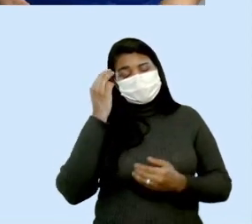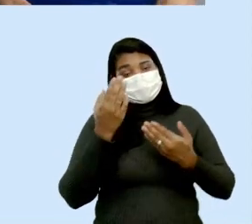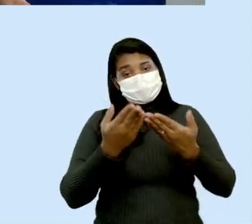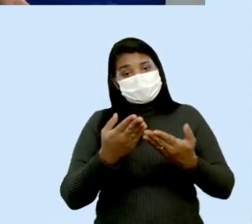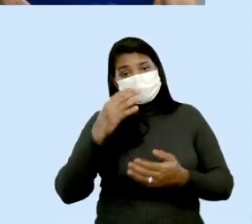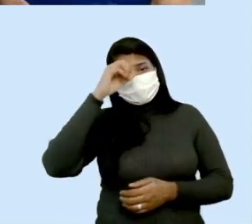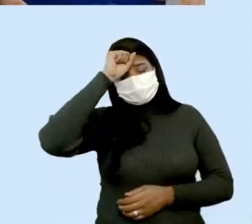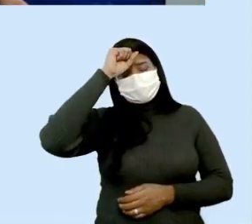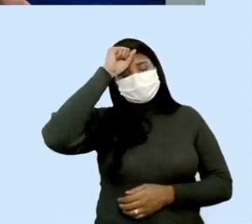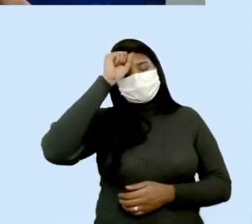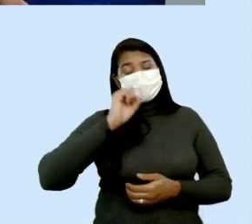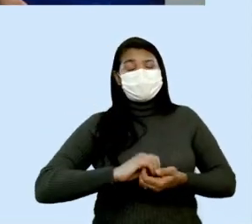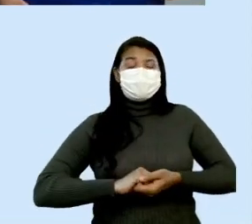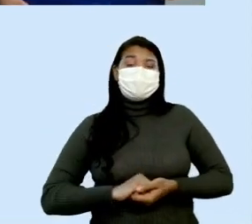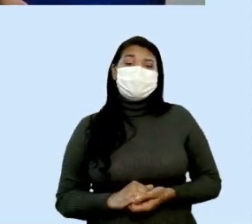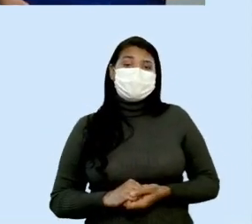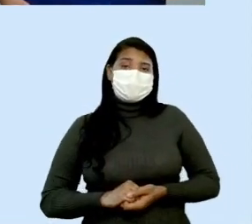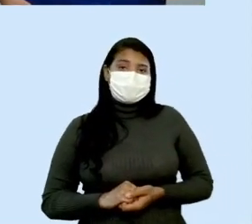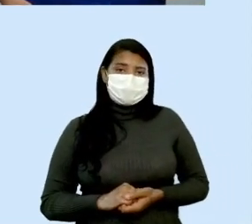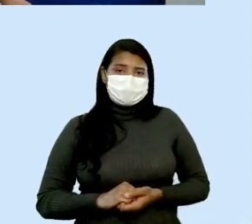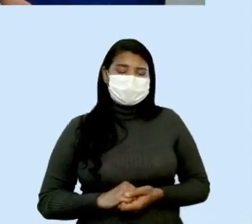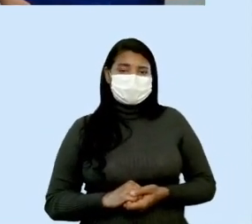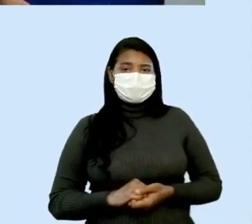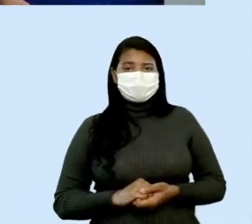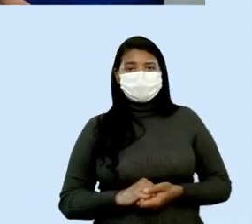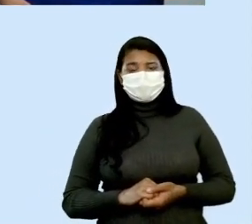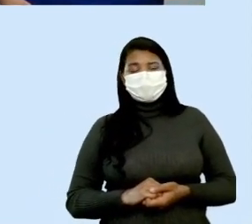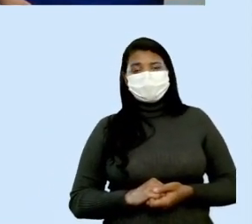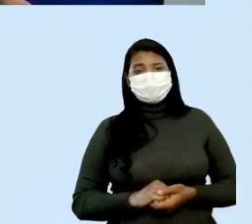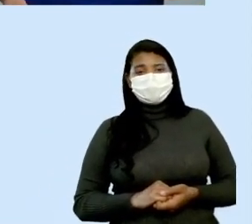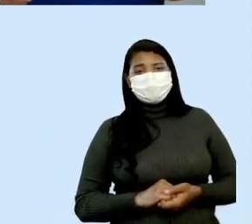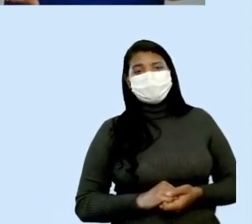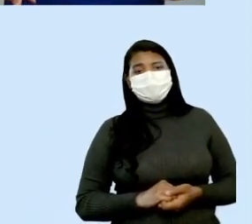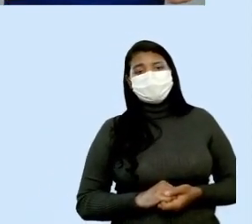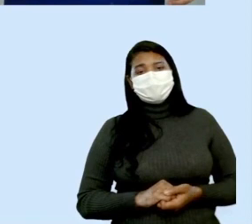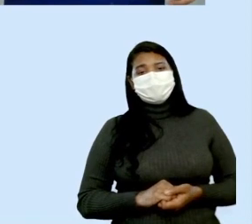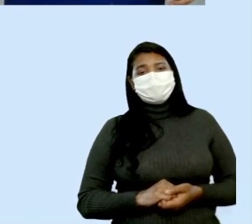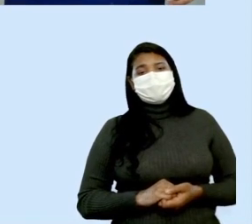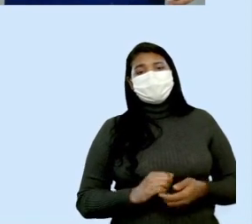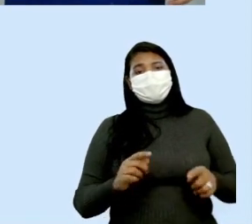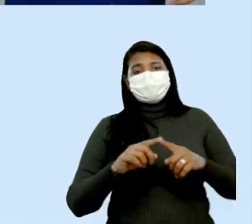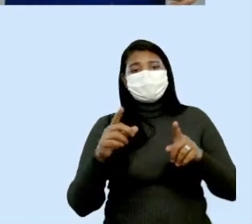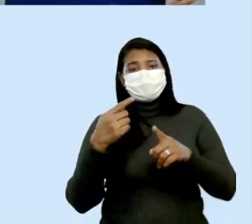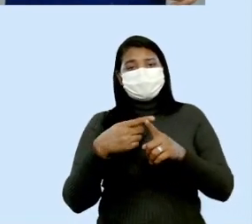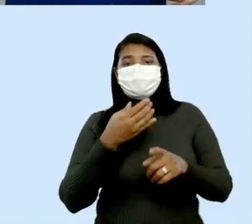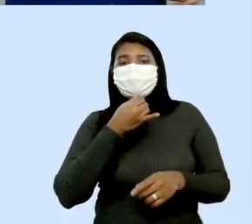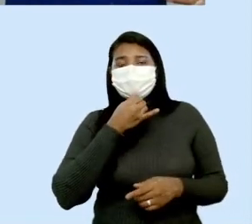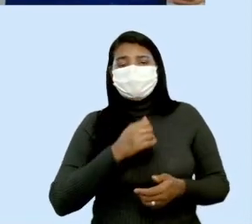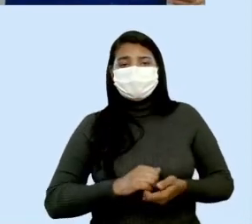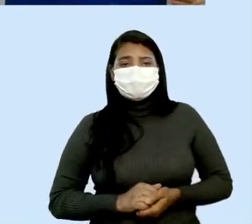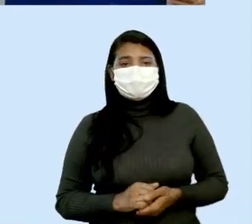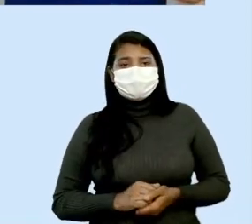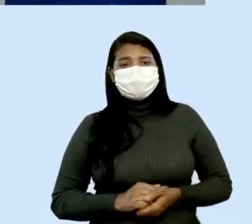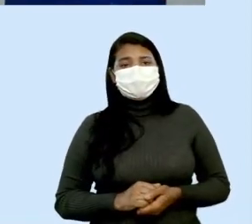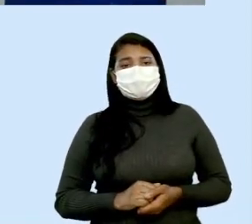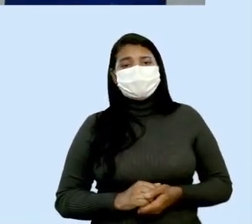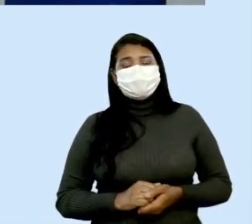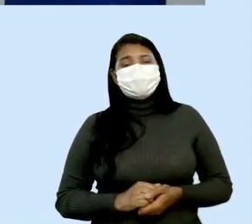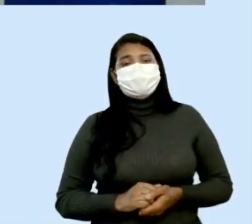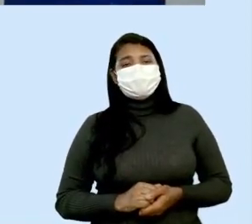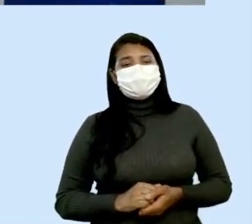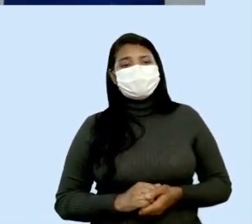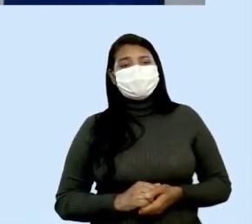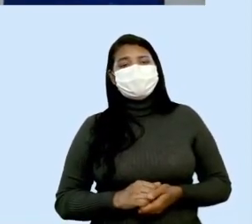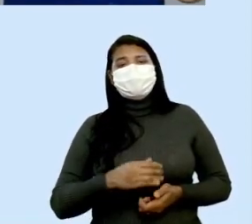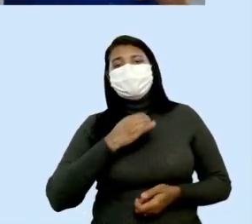aprendeu. Poxa, eu estou vendo aqui lives. Mas por quê? É o verbo to live, morar,